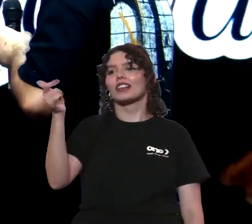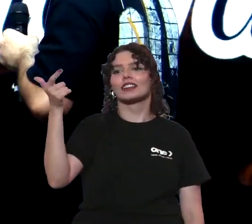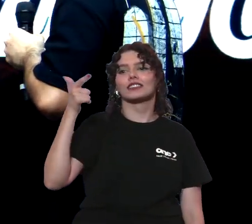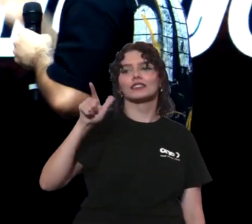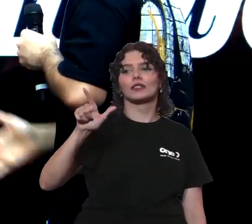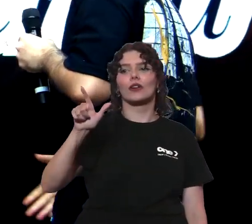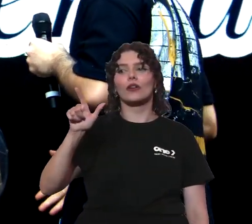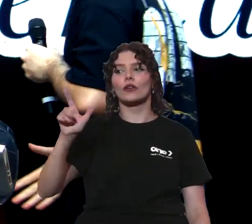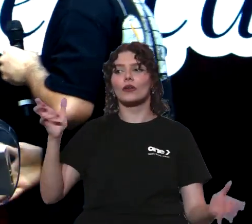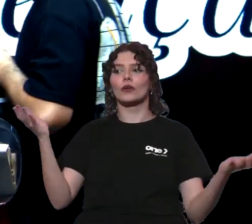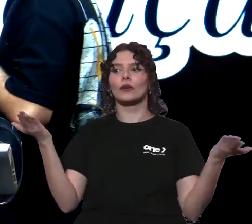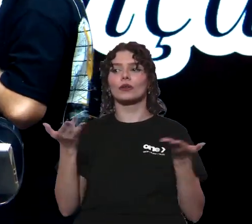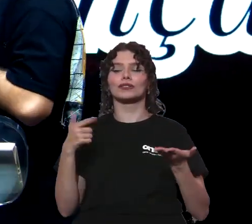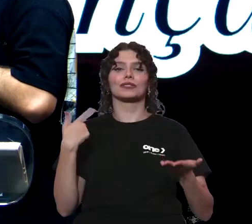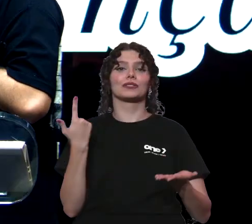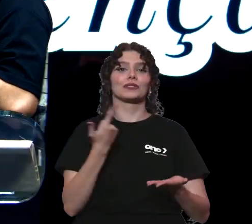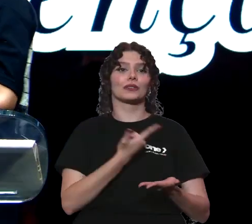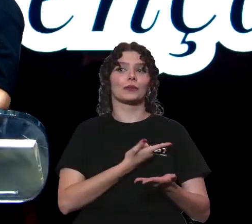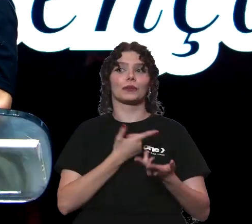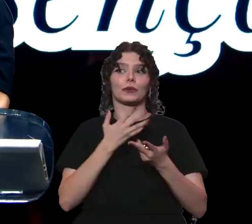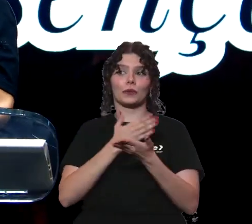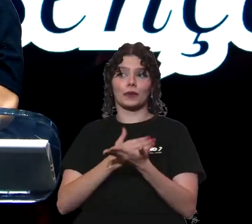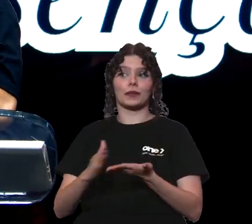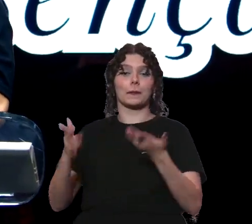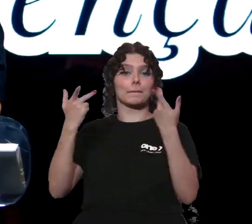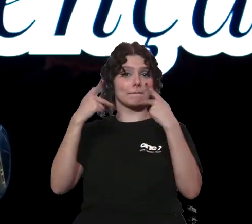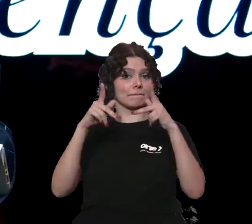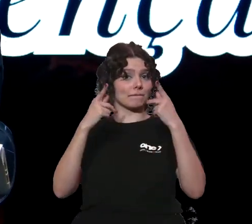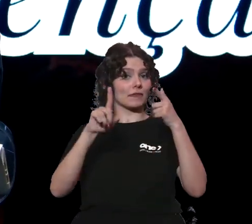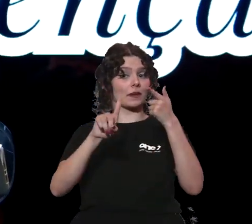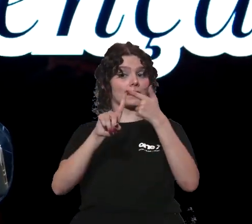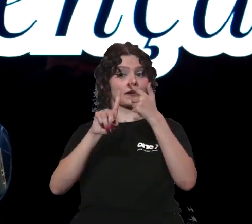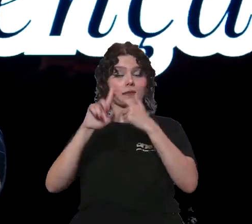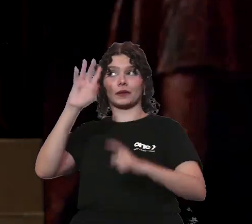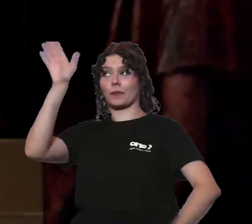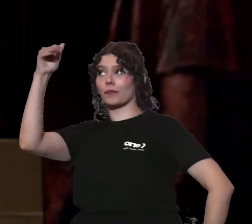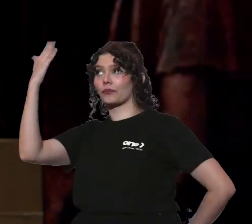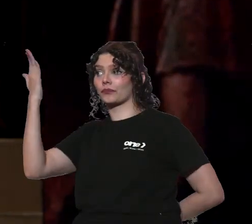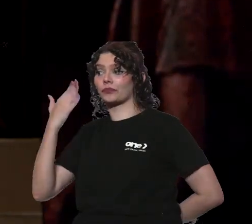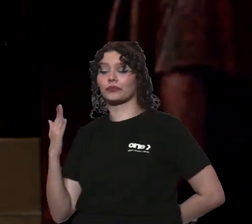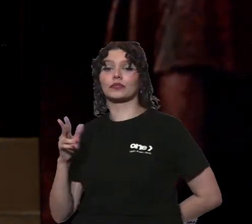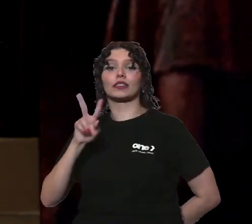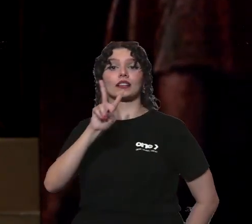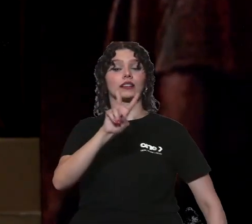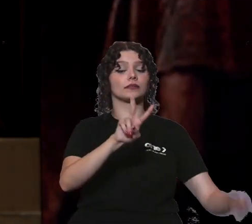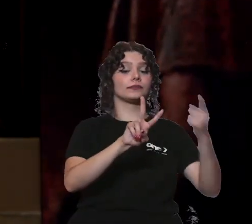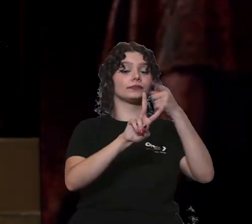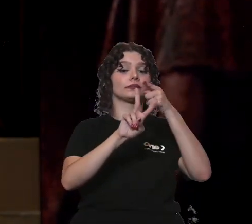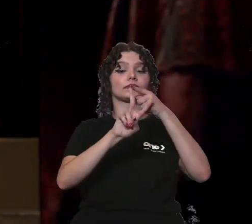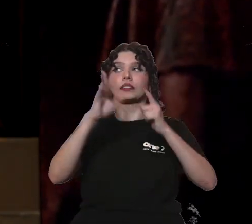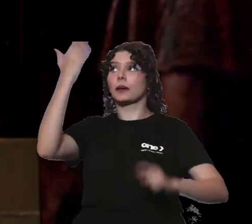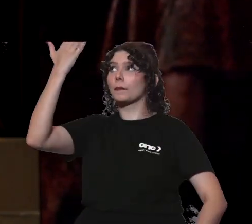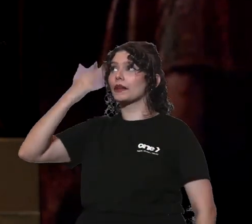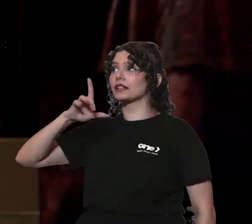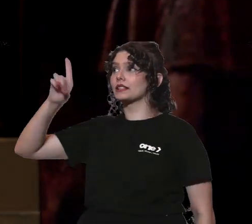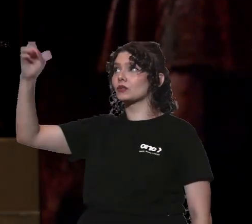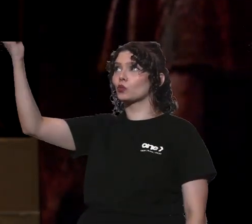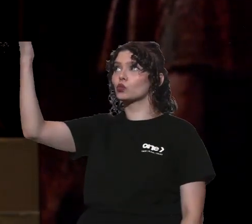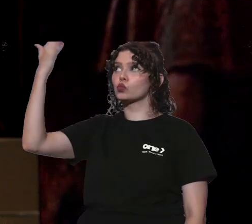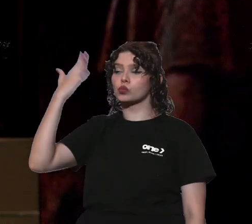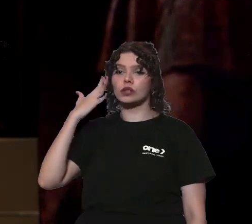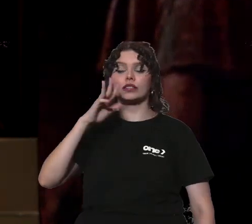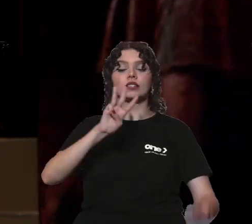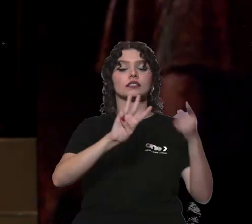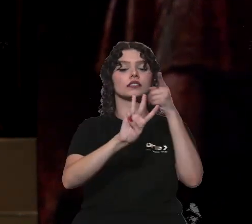na mensagem de hoje. Então, a primeira coisa é ser reverente, a segunda coisa é que a presença de Deus é uma